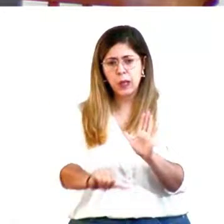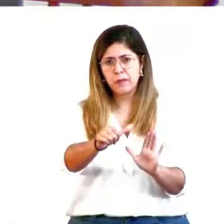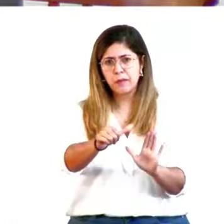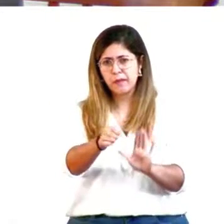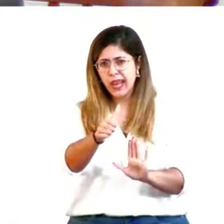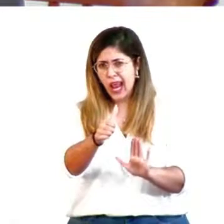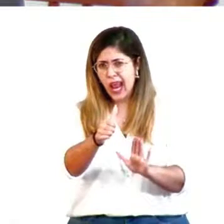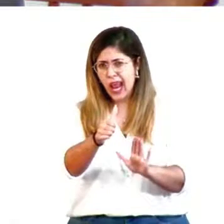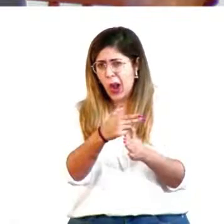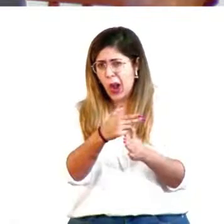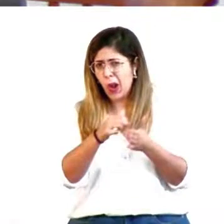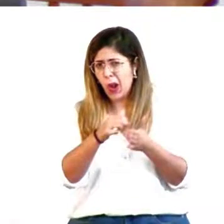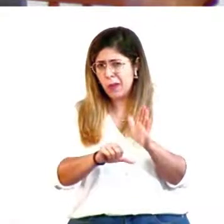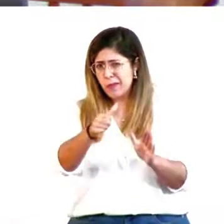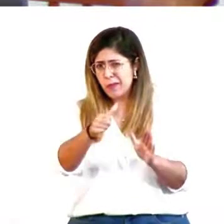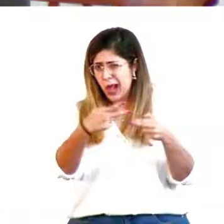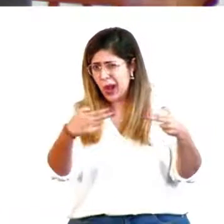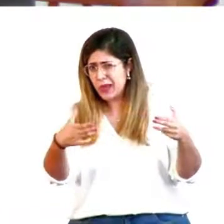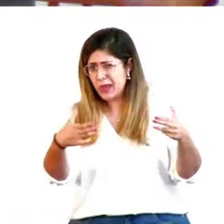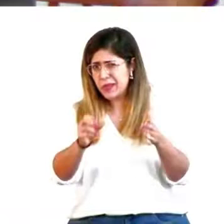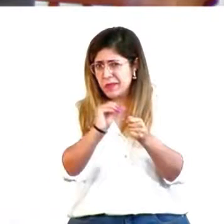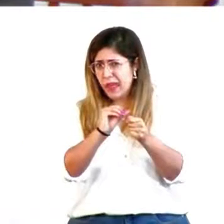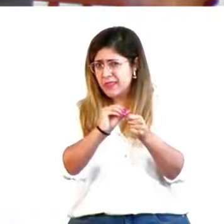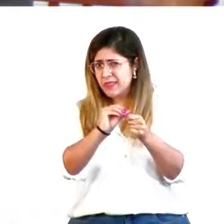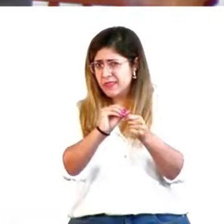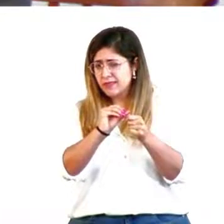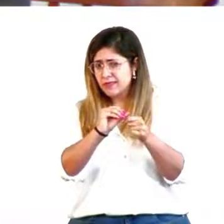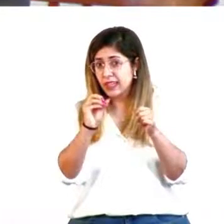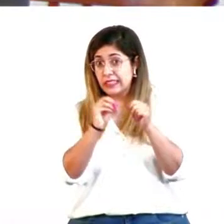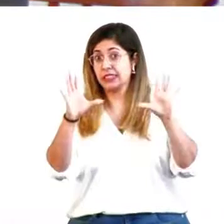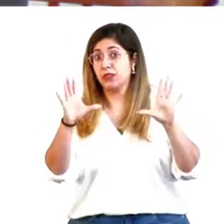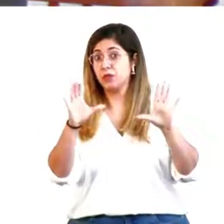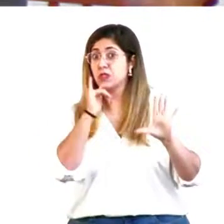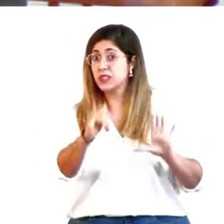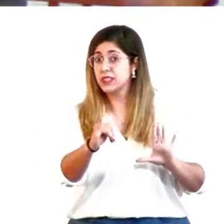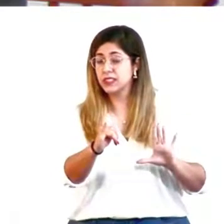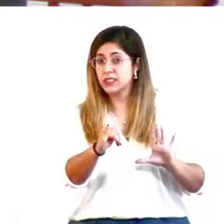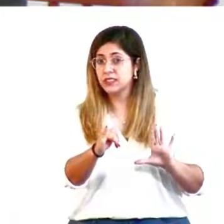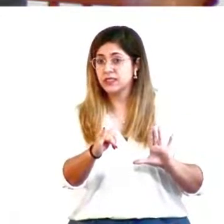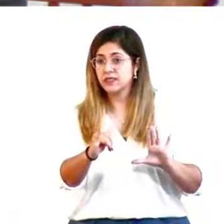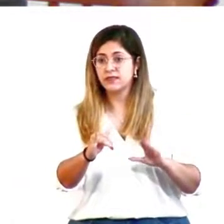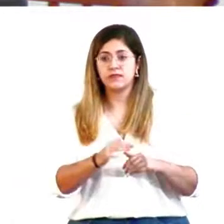que Deus fez na sua criação? Foi